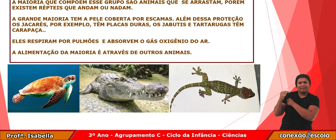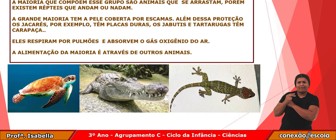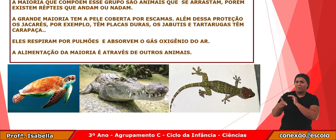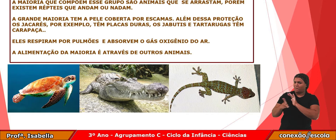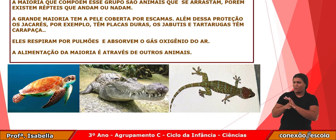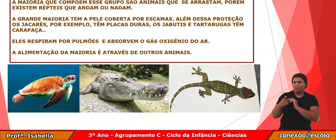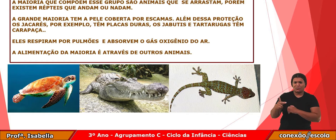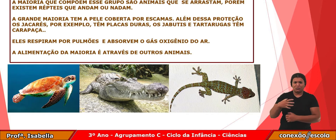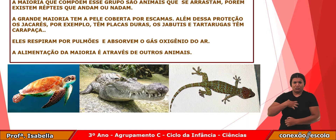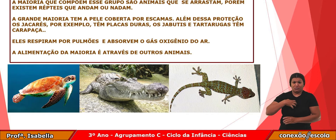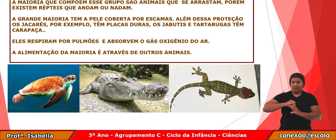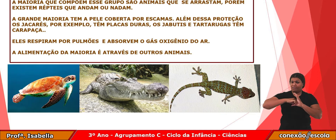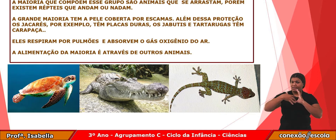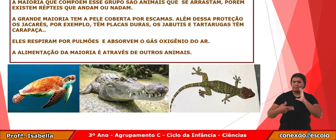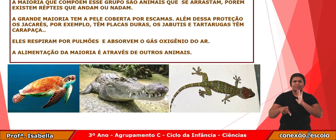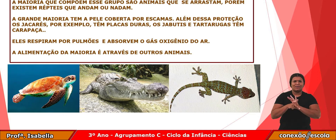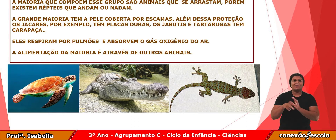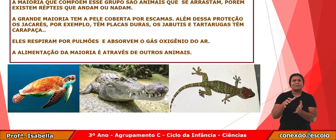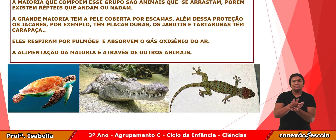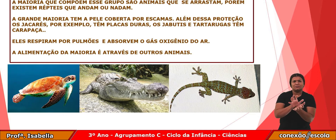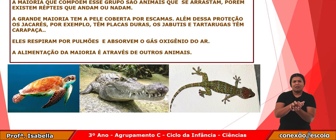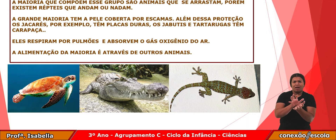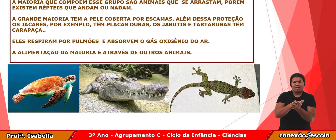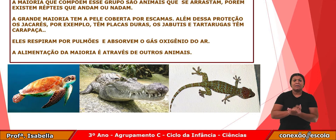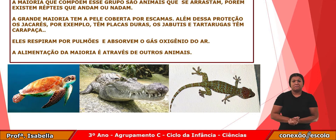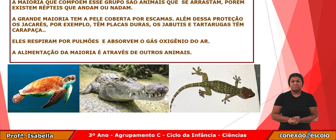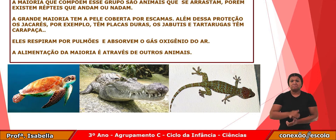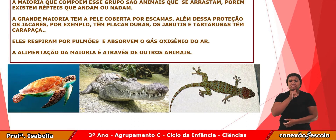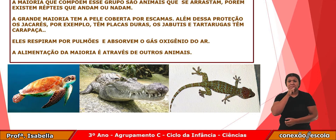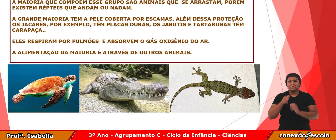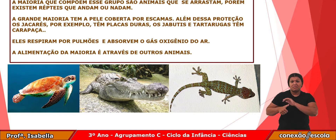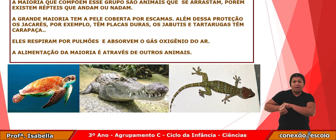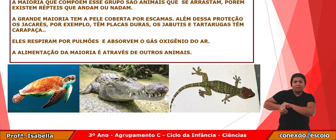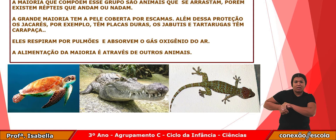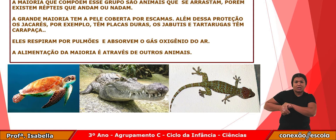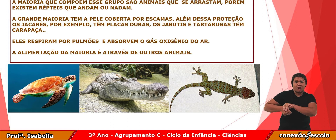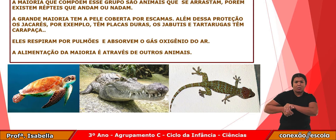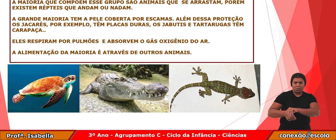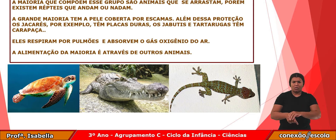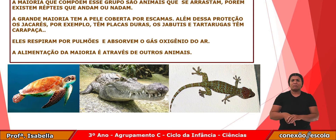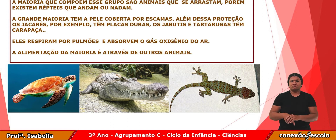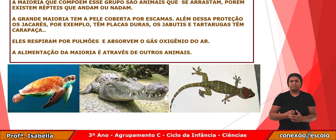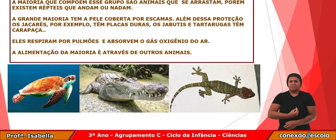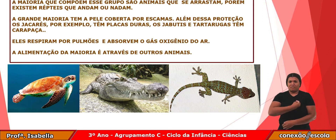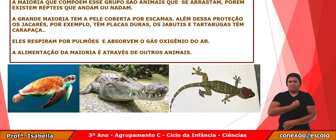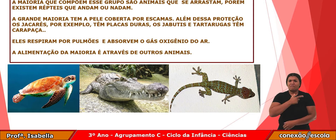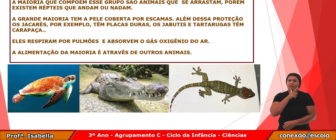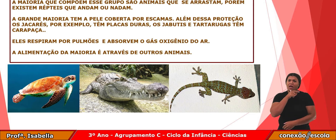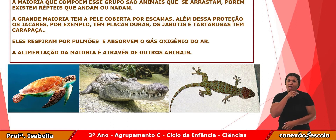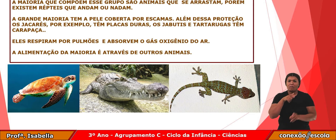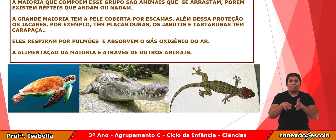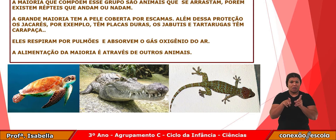espécie, certo? A tartaruga, ela vive na água também, mas ela